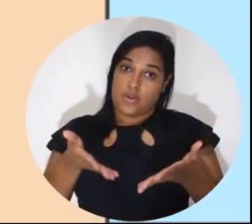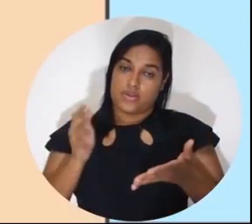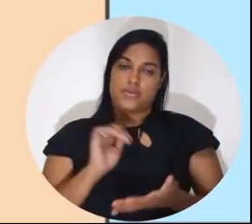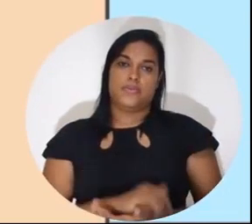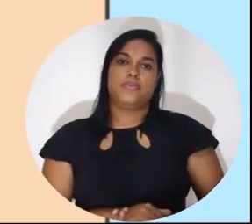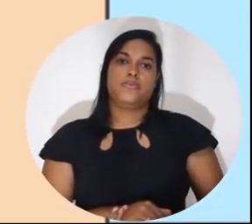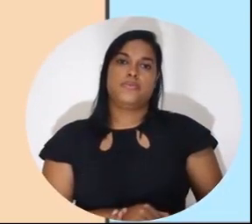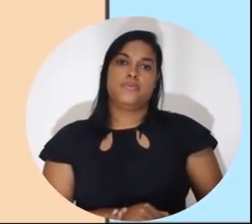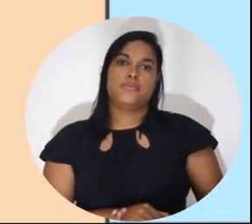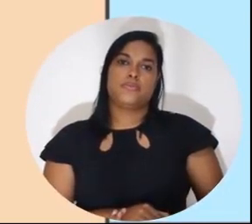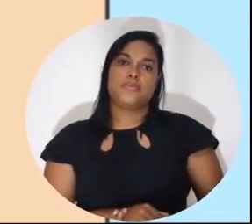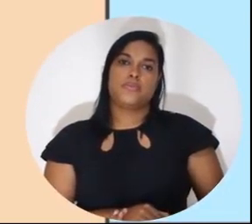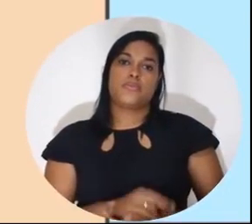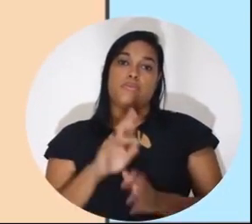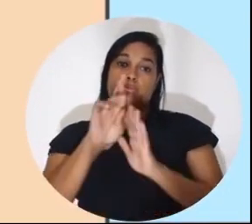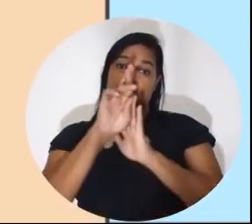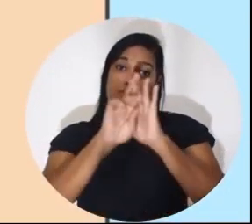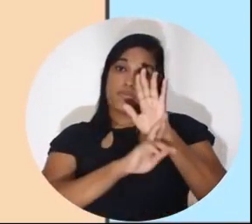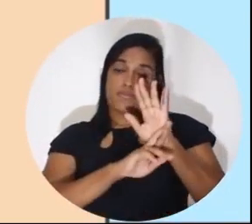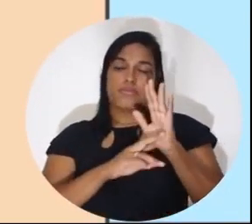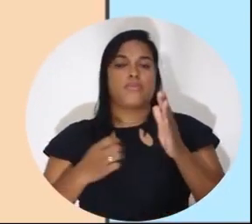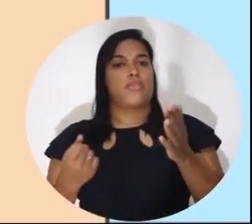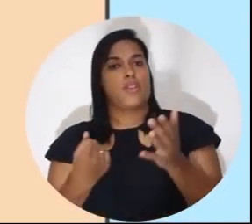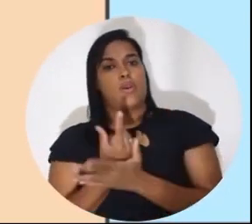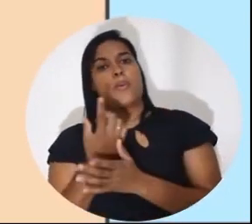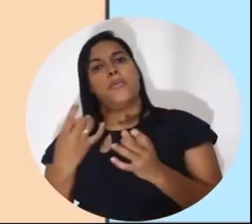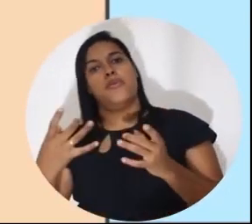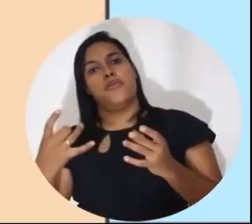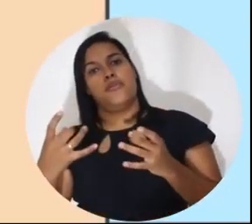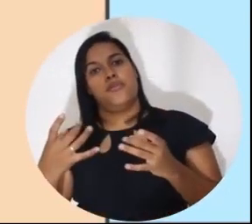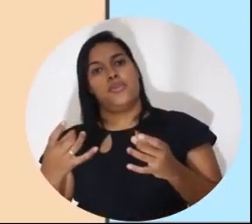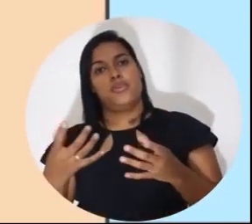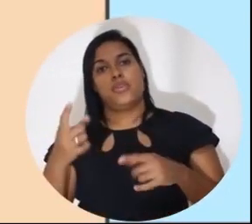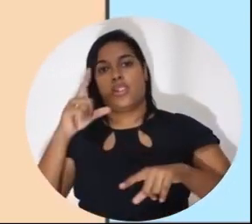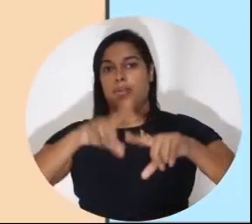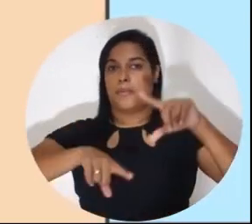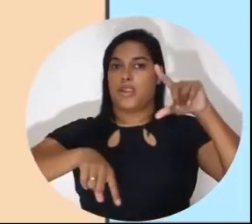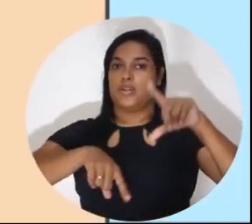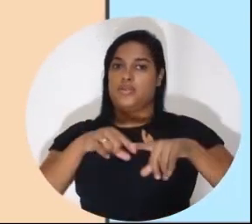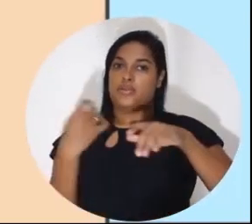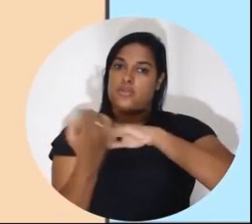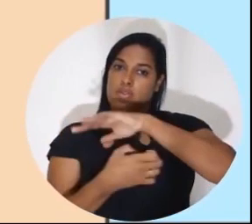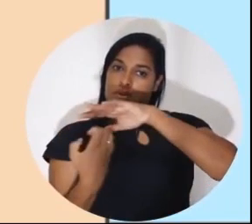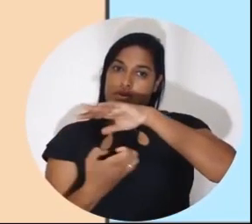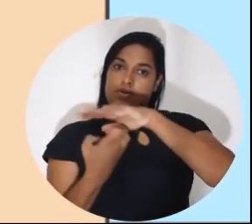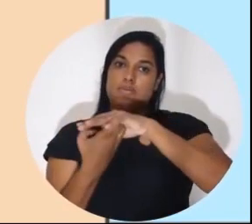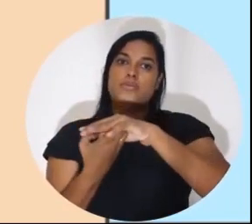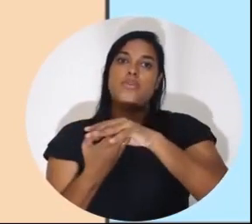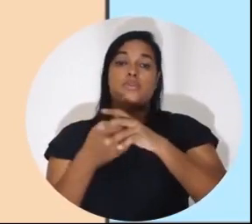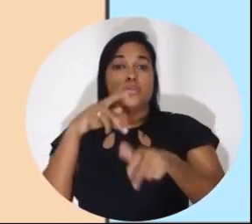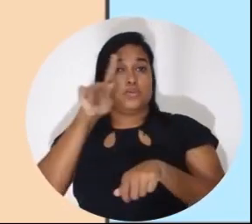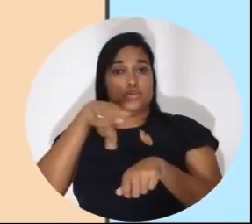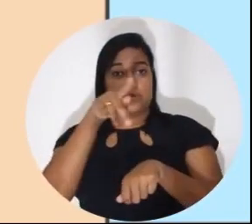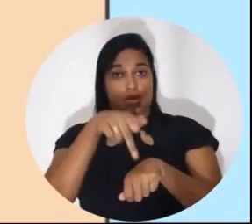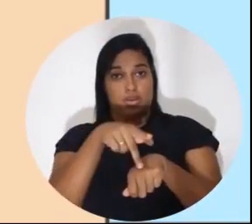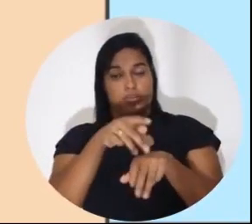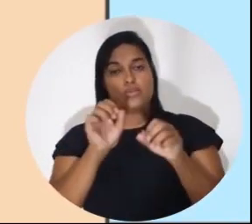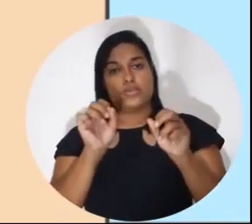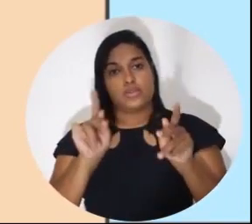serviços. Ela registra toda a compra ou venda dos serviços que as empresas prestam, isso entre os países,